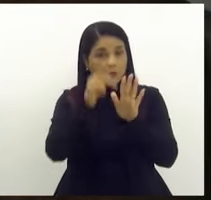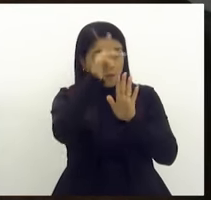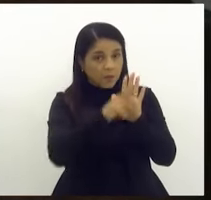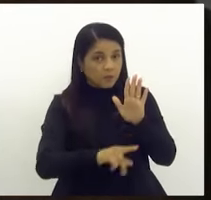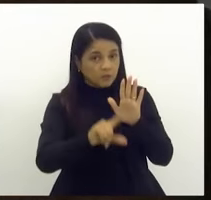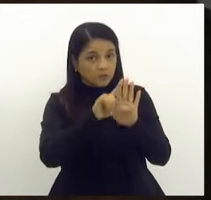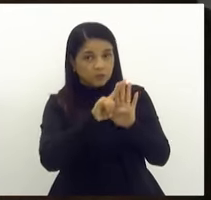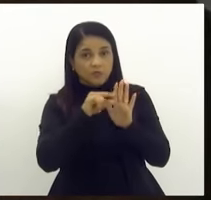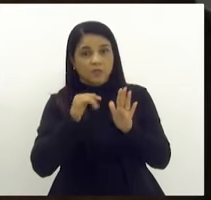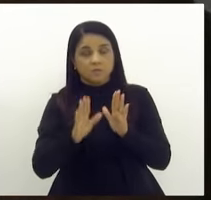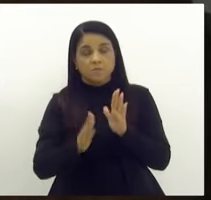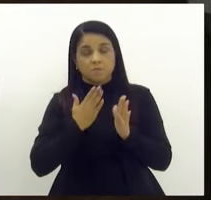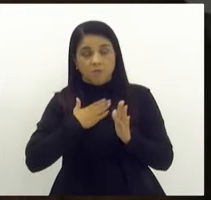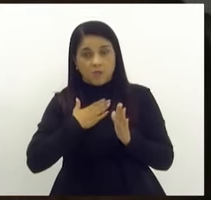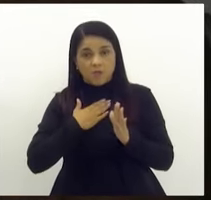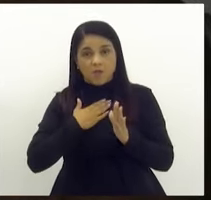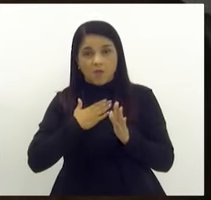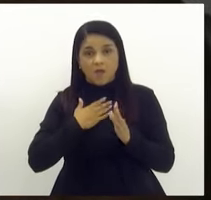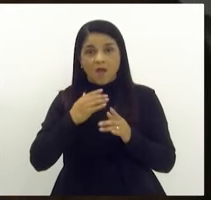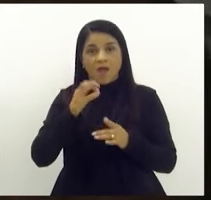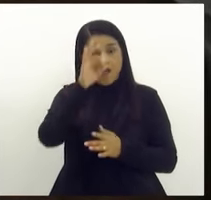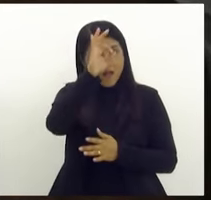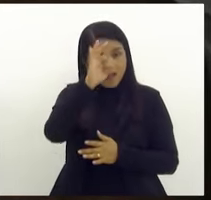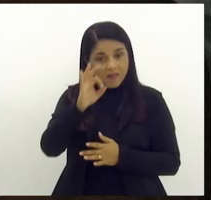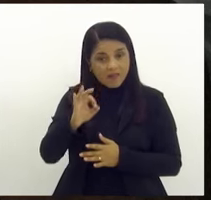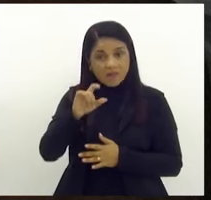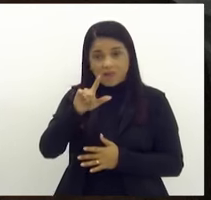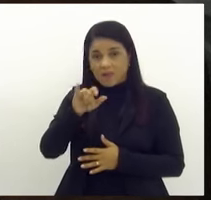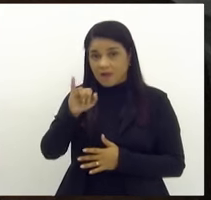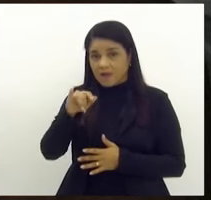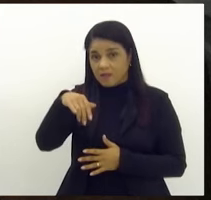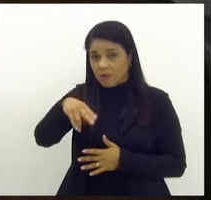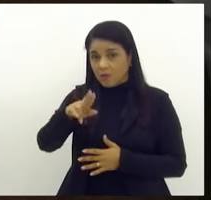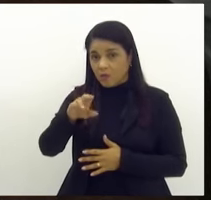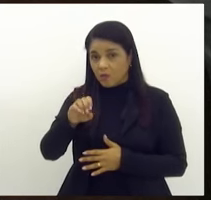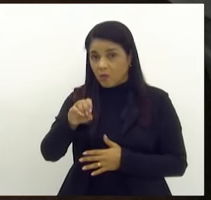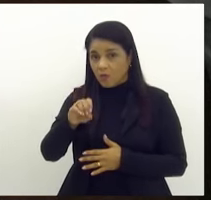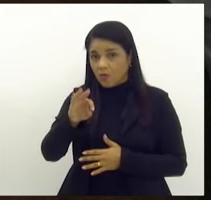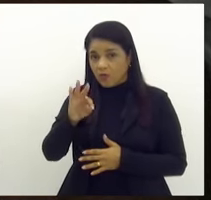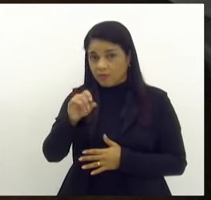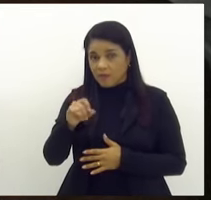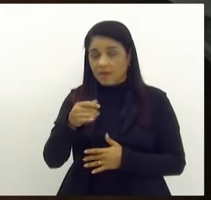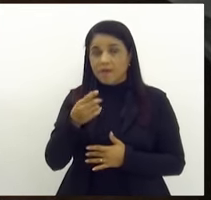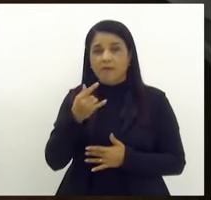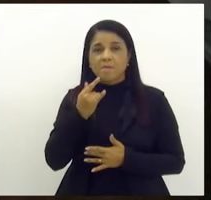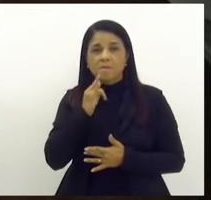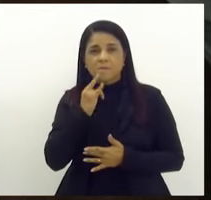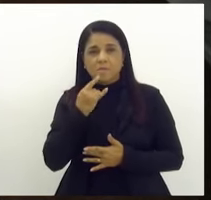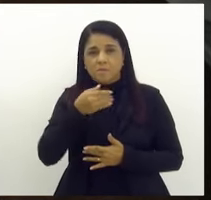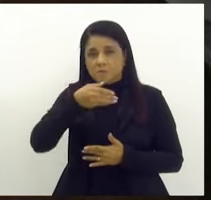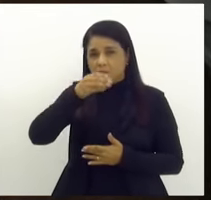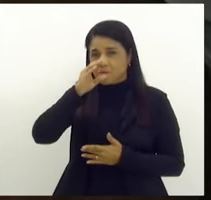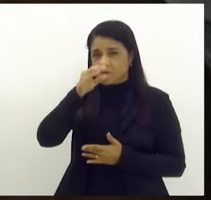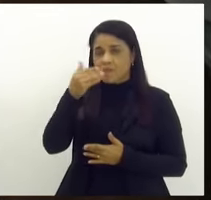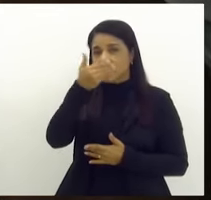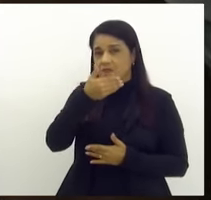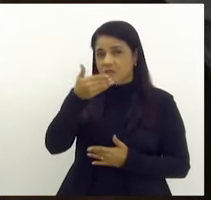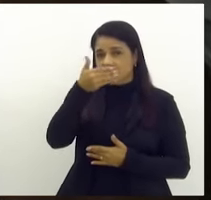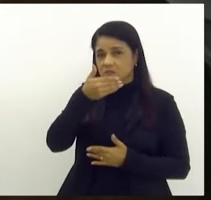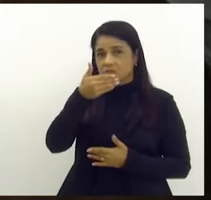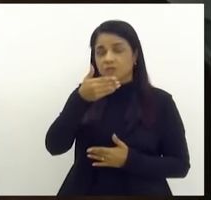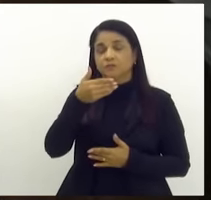lei para elevar alíquota sobre bebidas açucaradas de 18